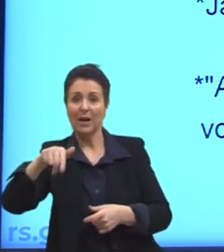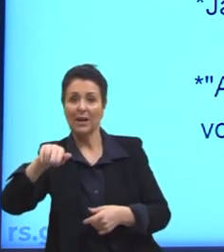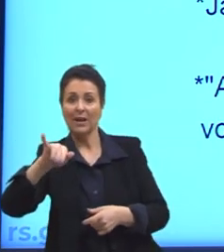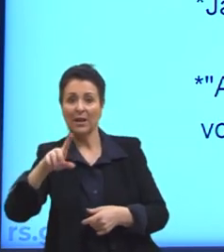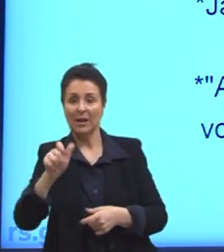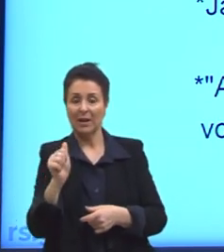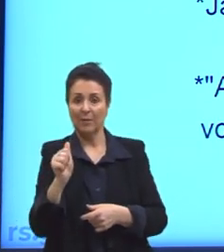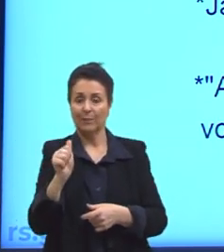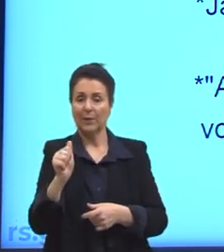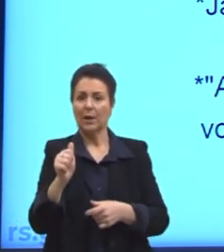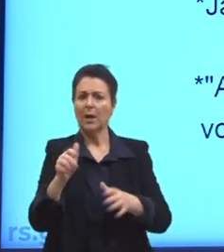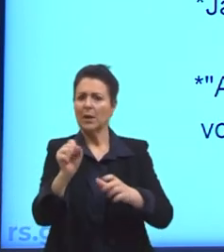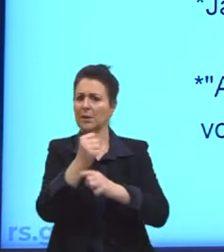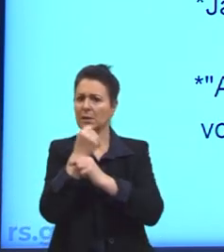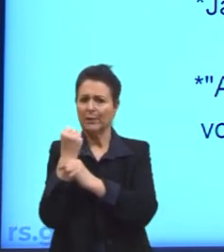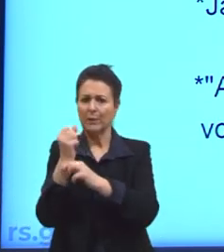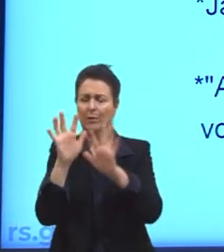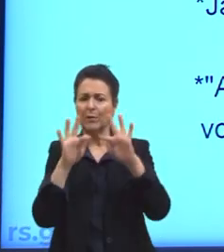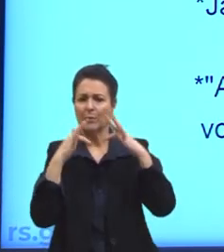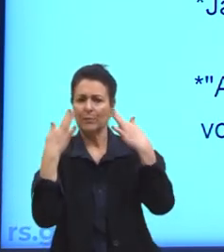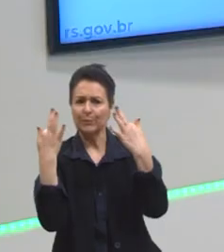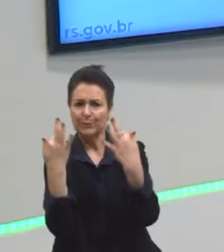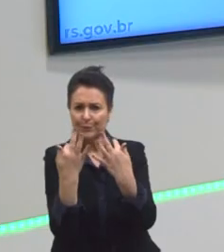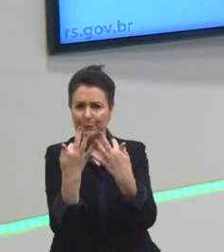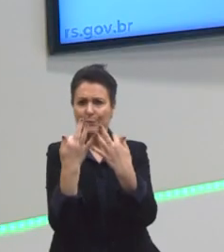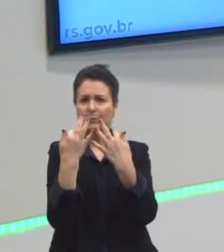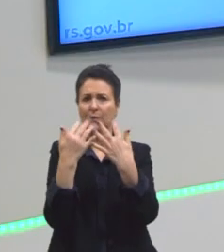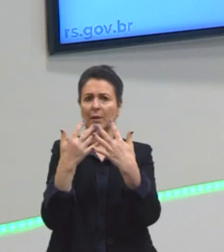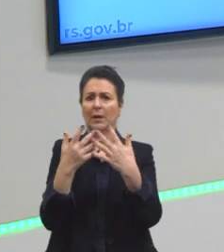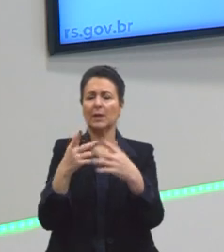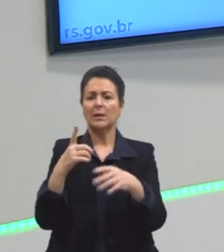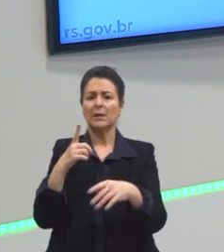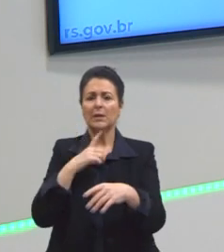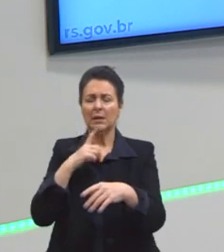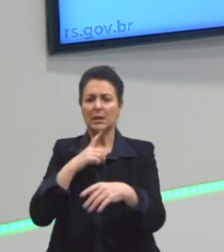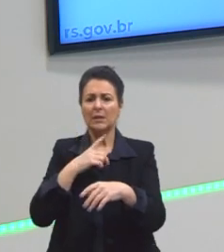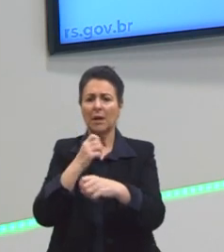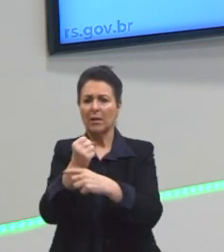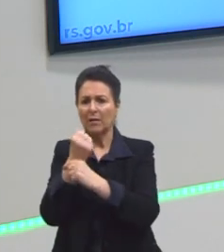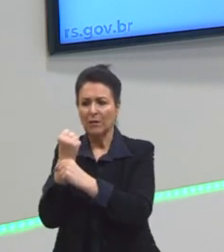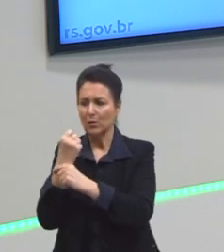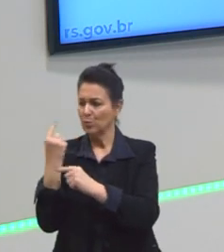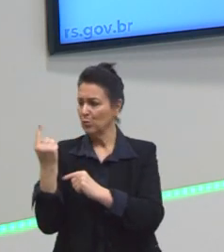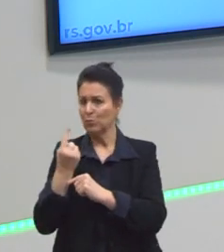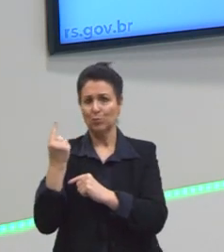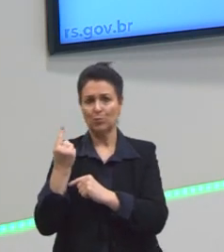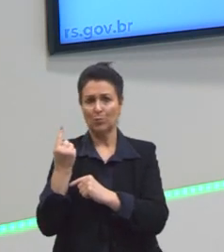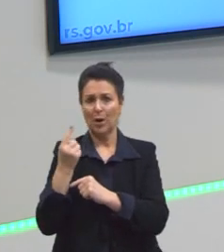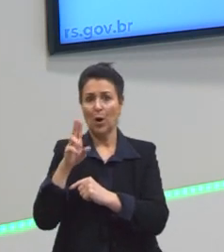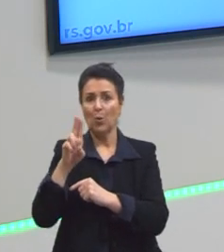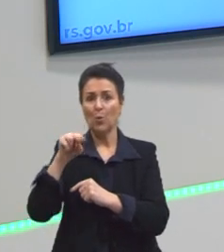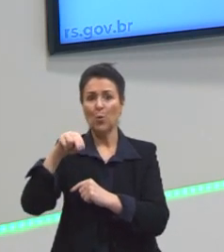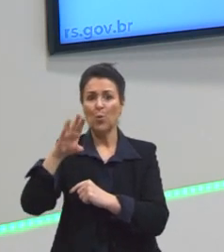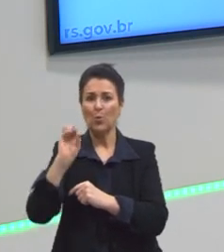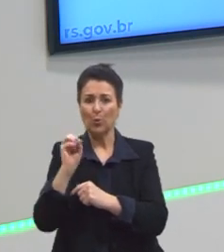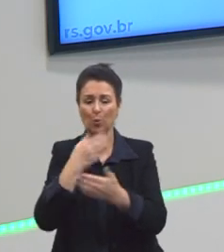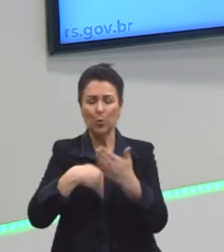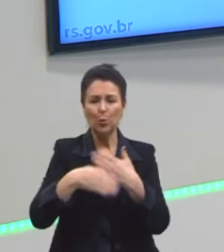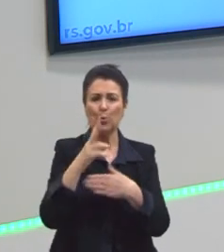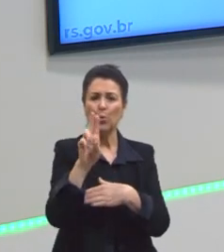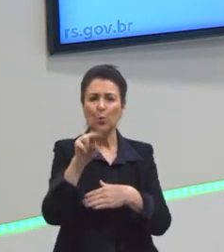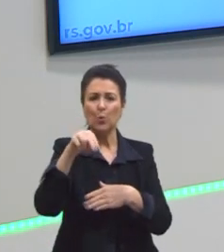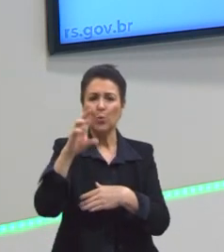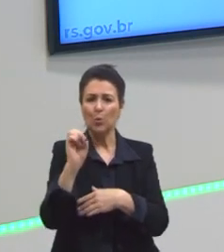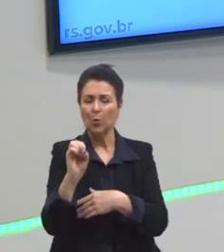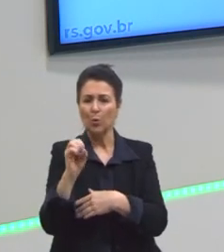né a um a família uns o pai eles levam busco muito essas coisas humanas para que justificar o poder